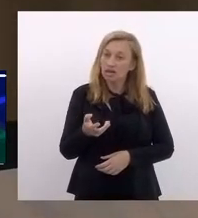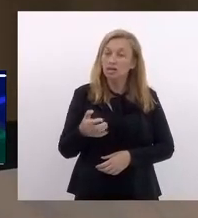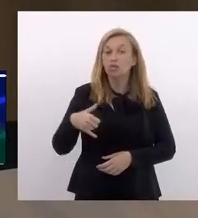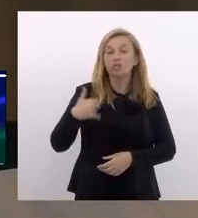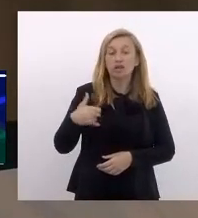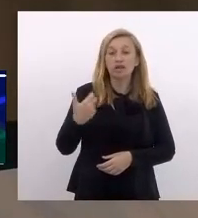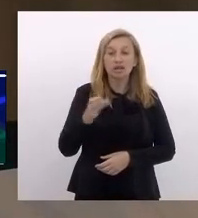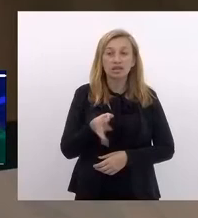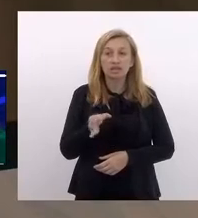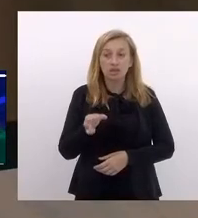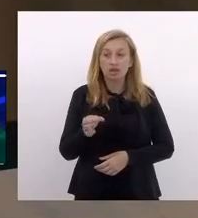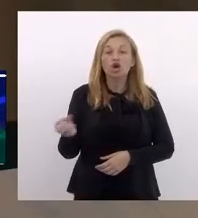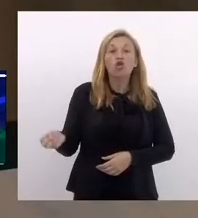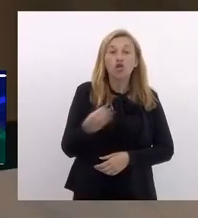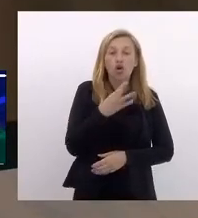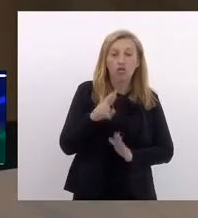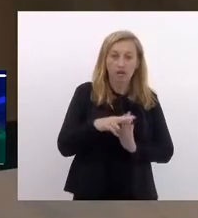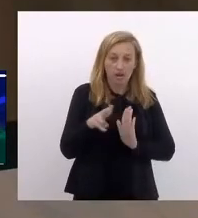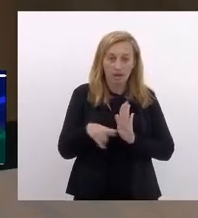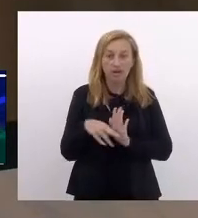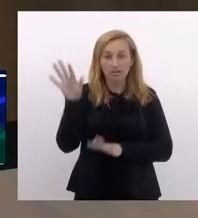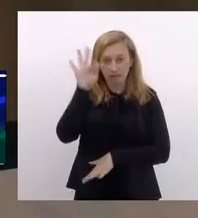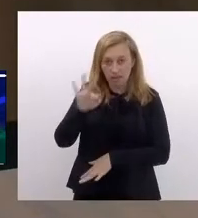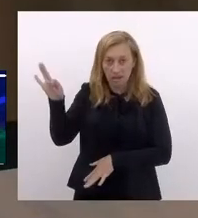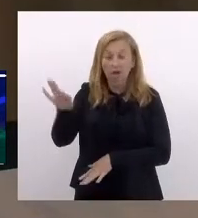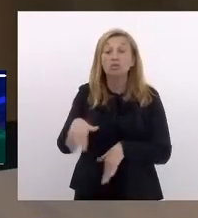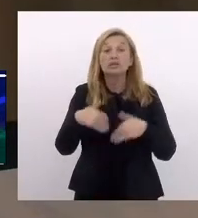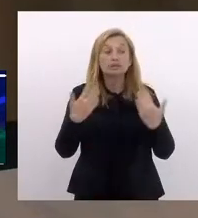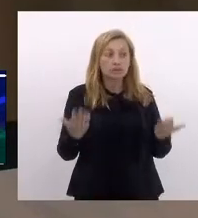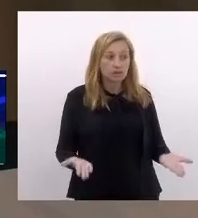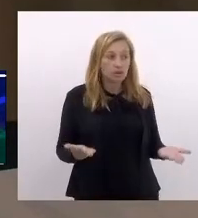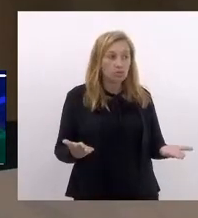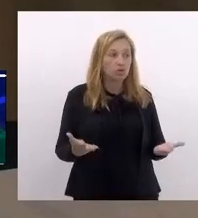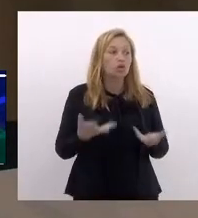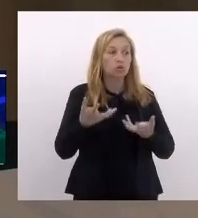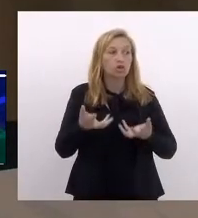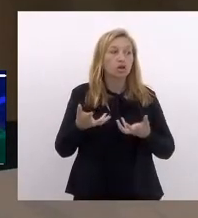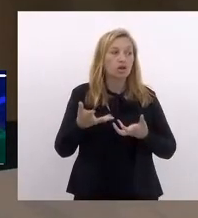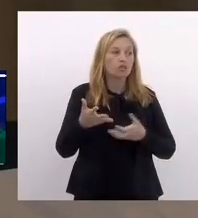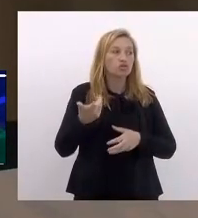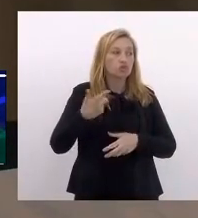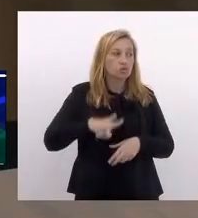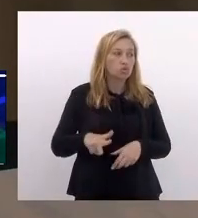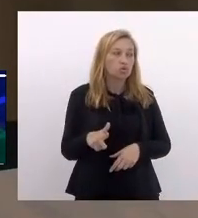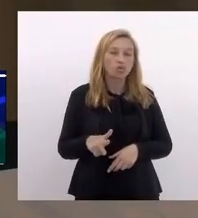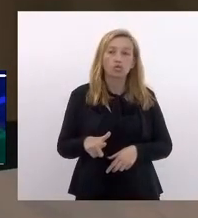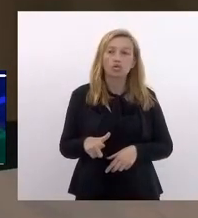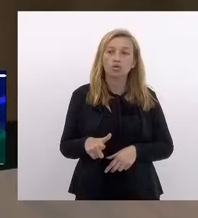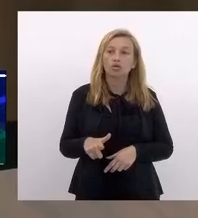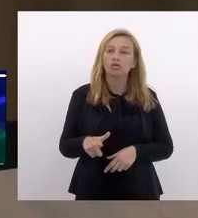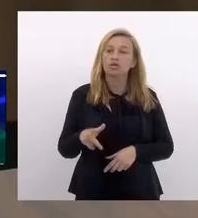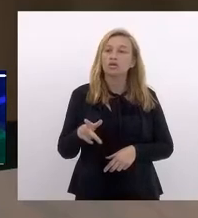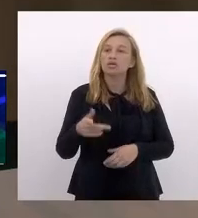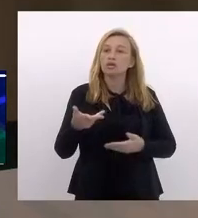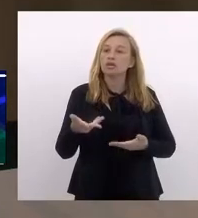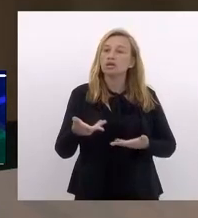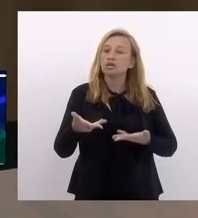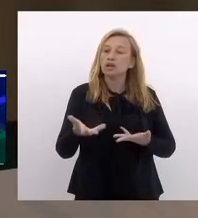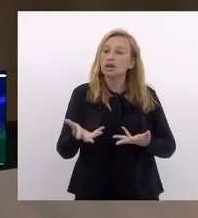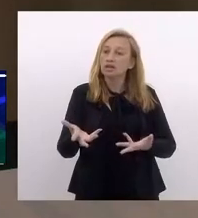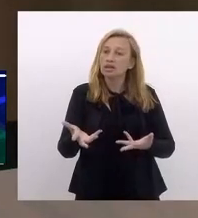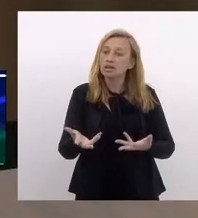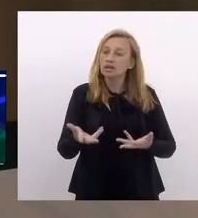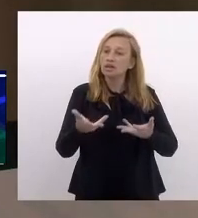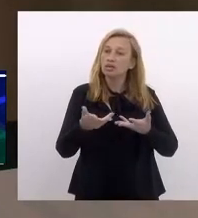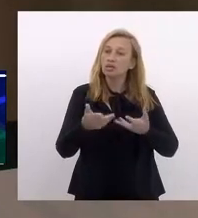idade, por conta da nova normativa federal. Então, eu quero, mais uma vez, corroborar com as palavras da deputada